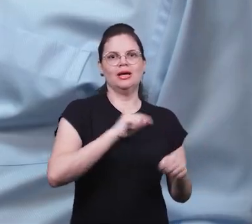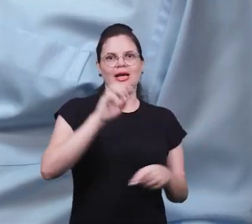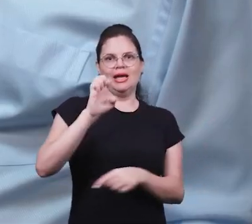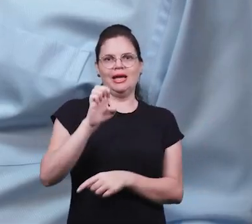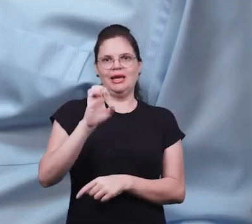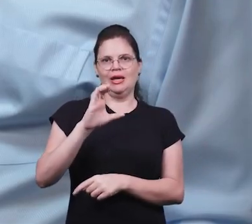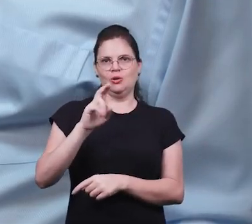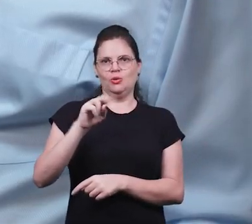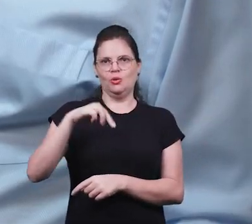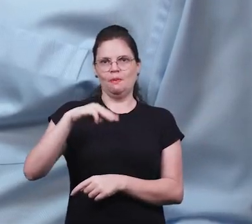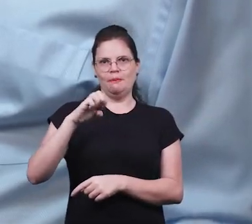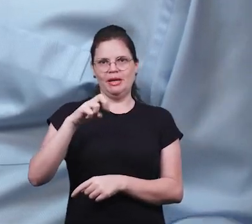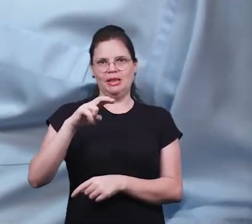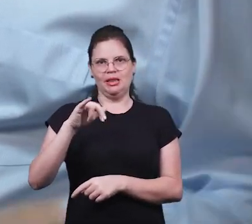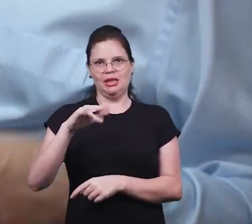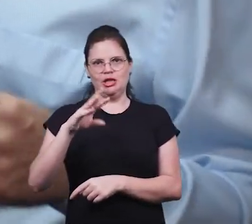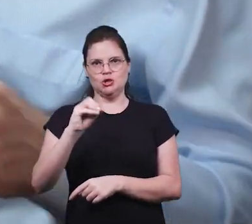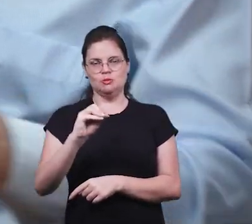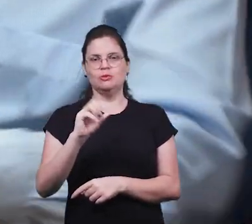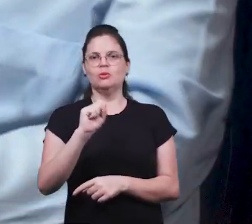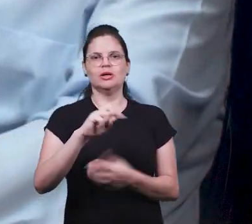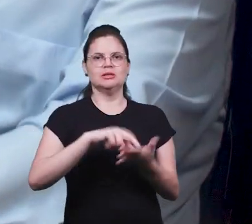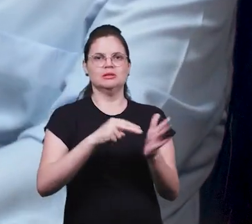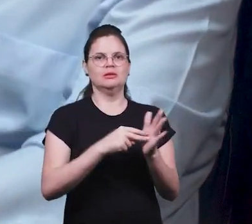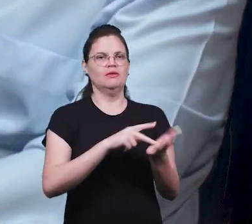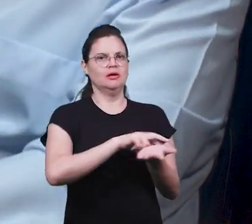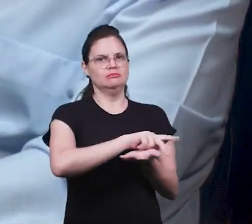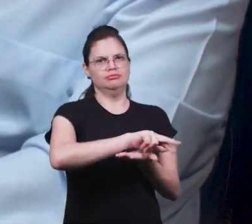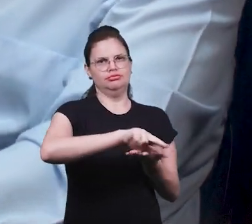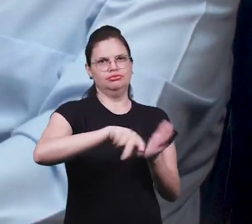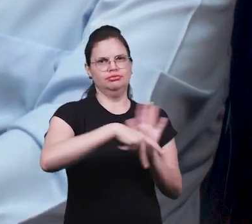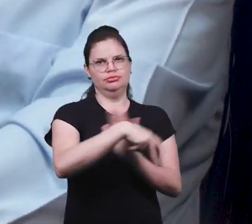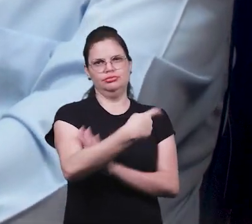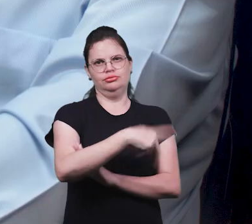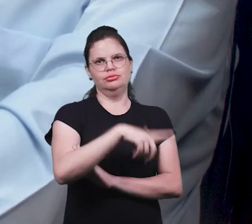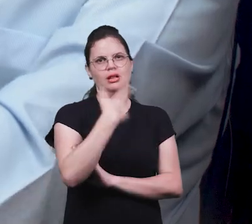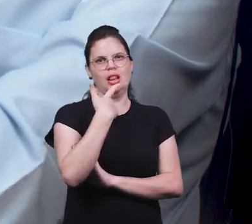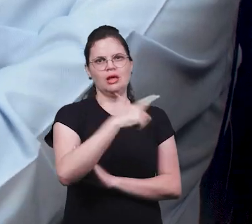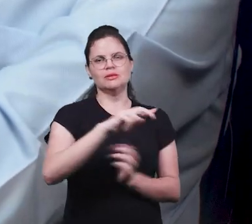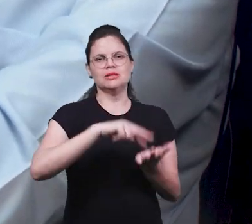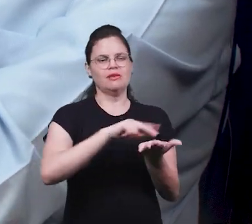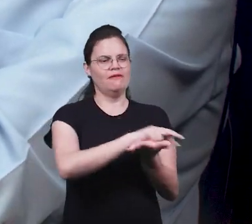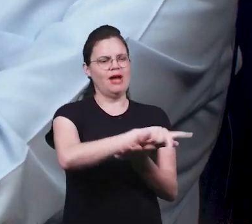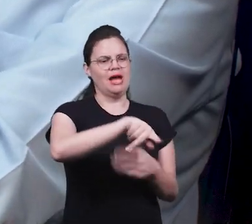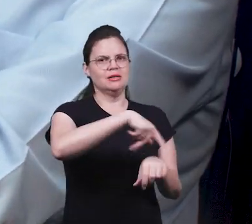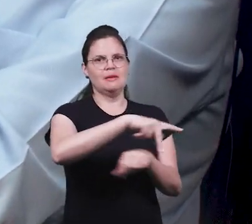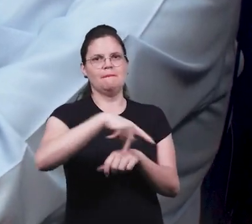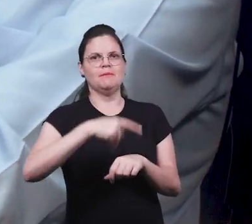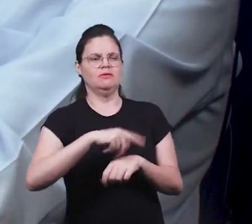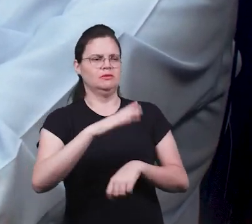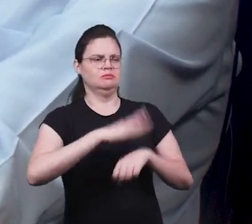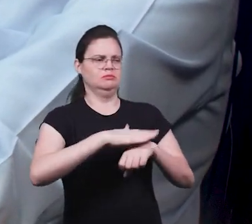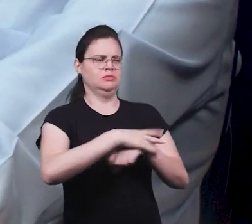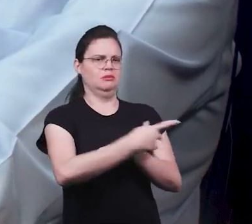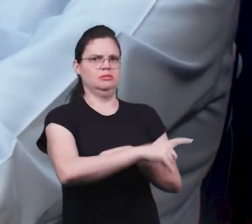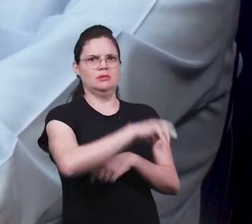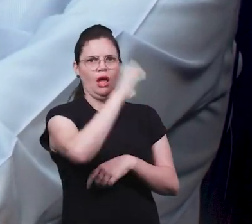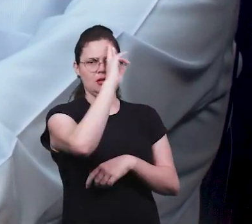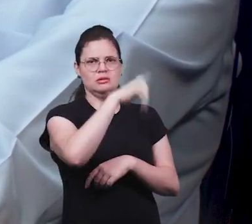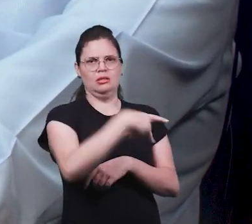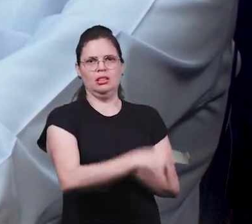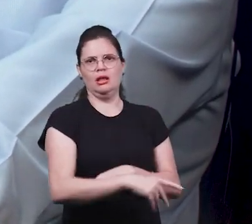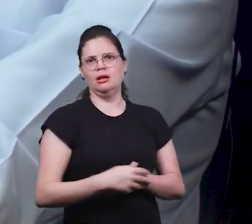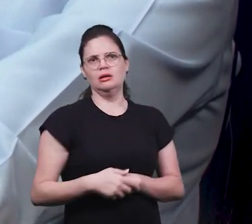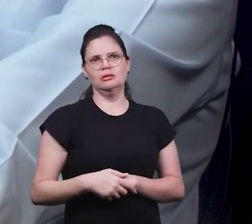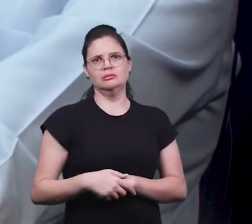homem no seu projeto, naquilo que ele quer, naquilo que ele entende. É a oferta de Caim